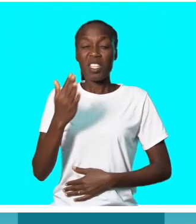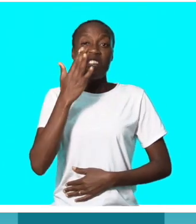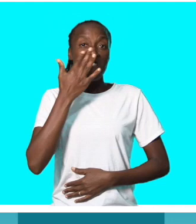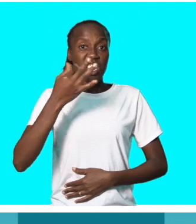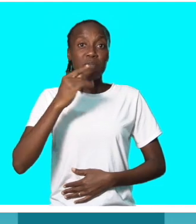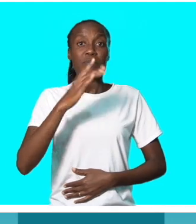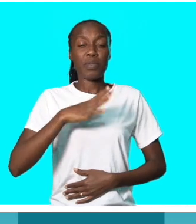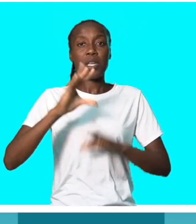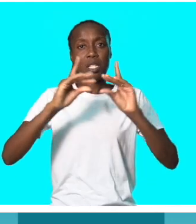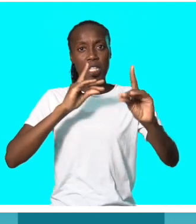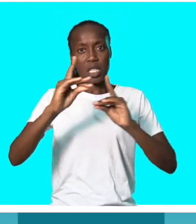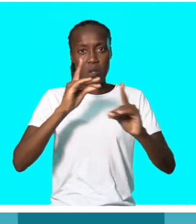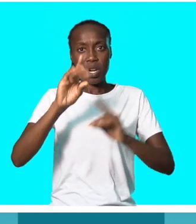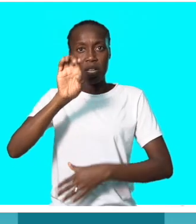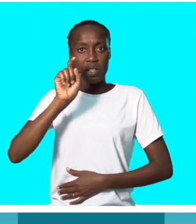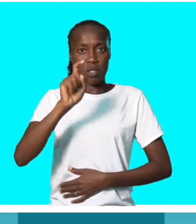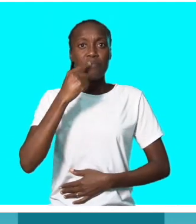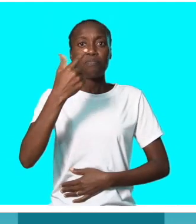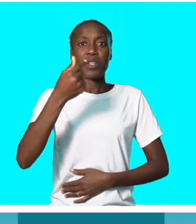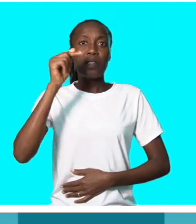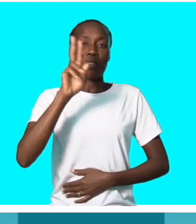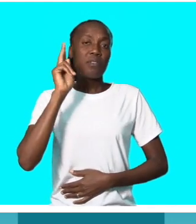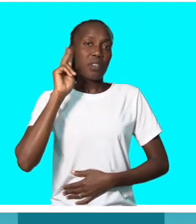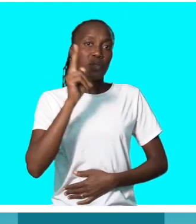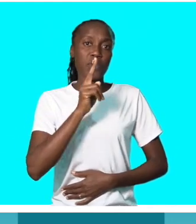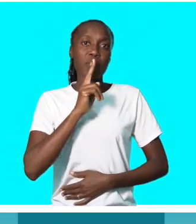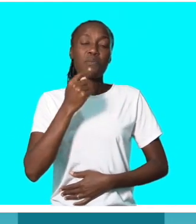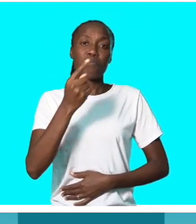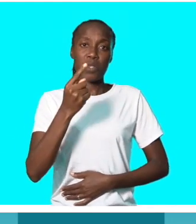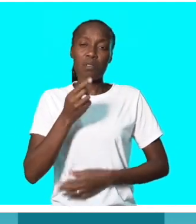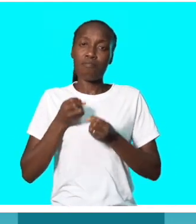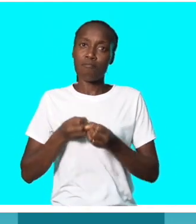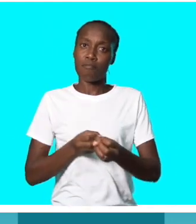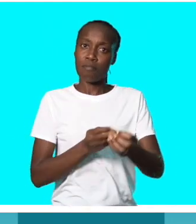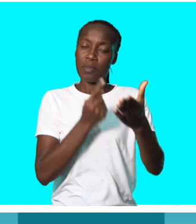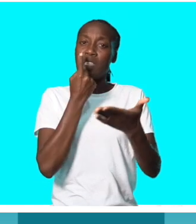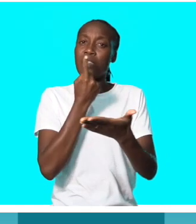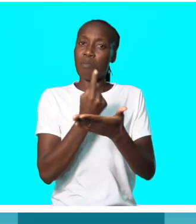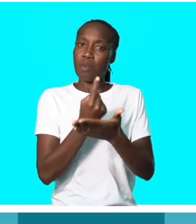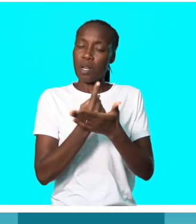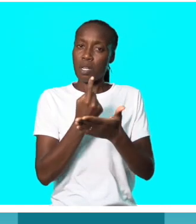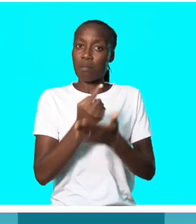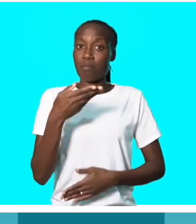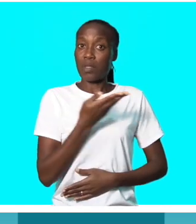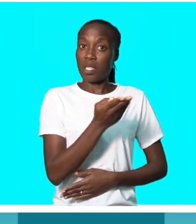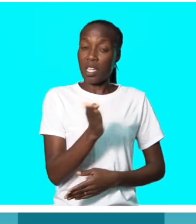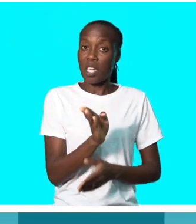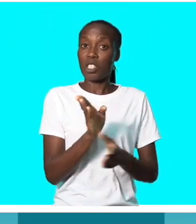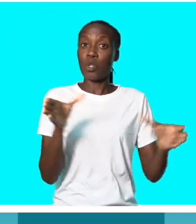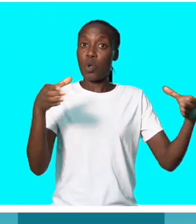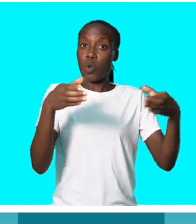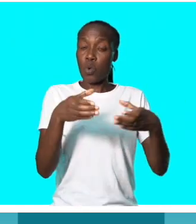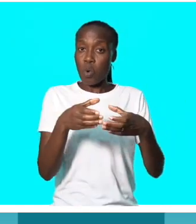Banzi, diretora executiva da TV Surdo, enaltece a importância deste evento